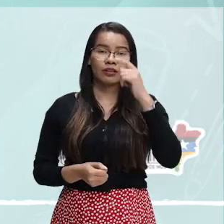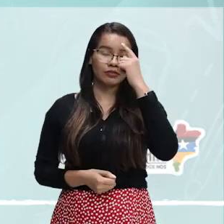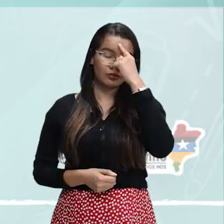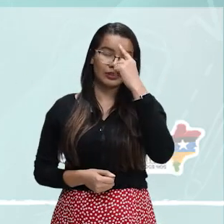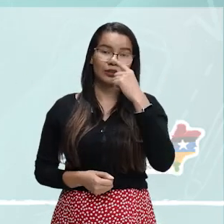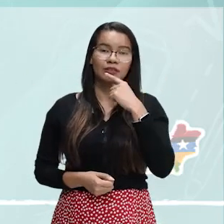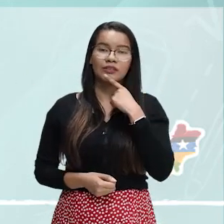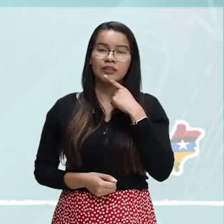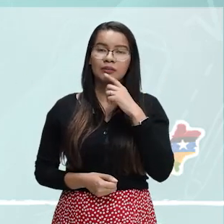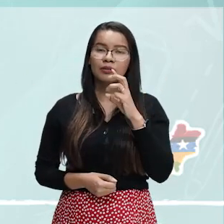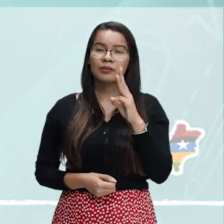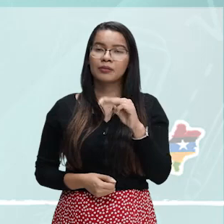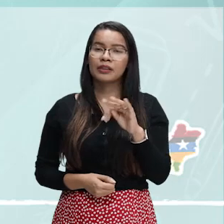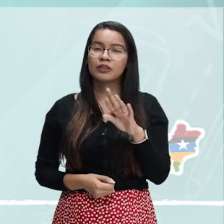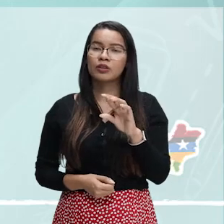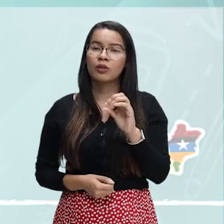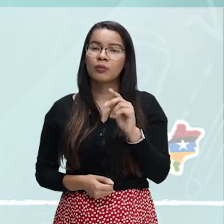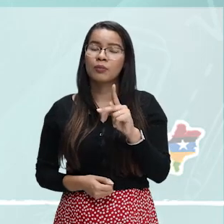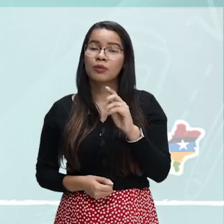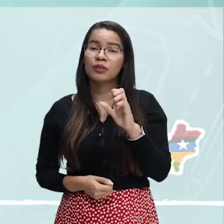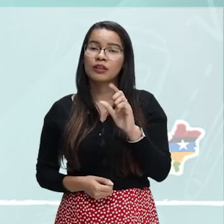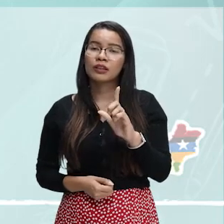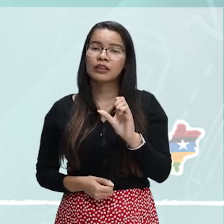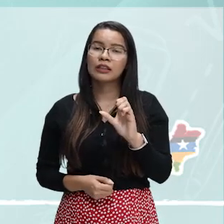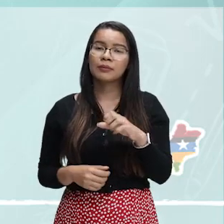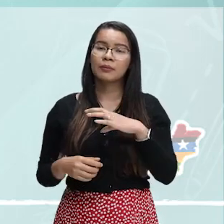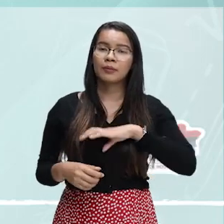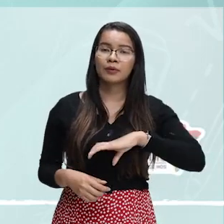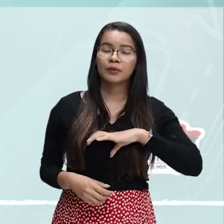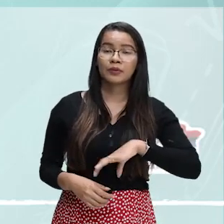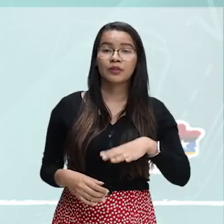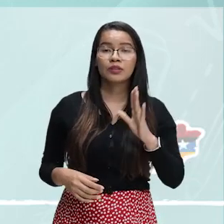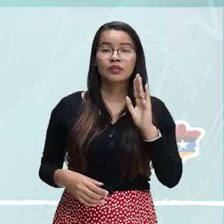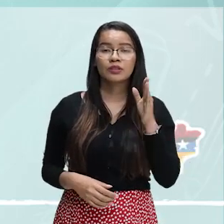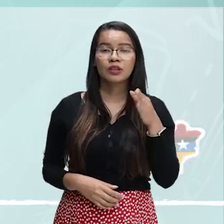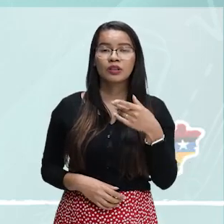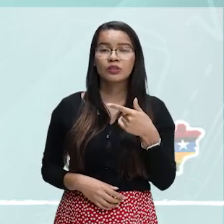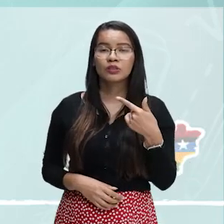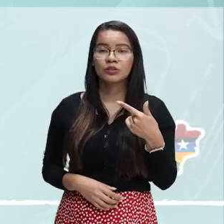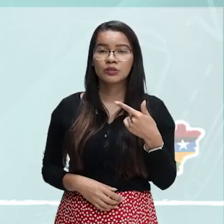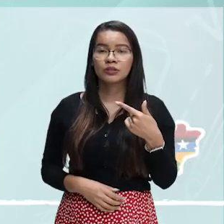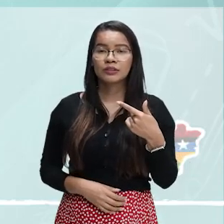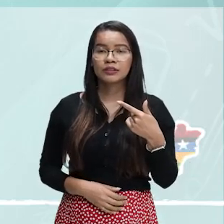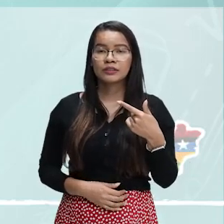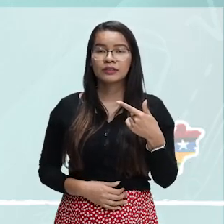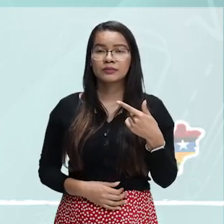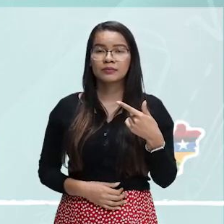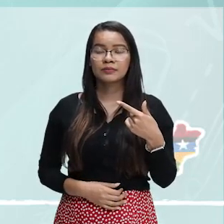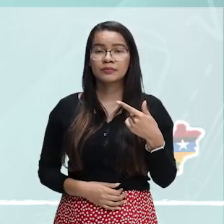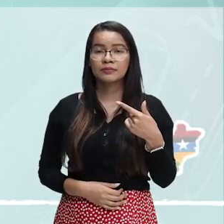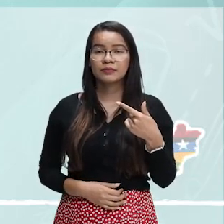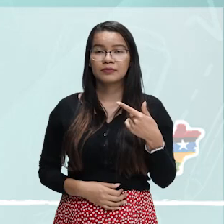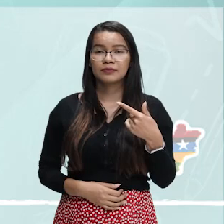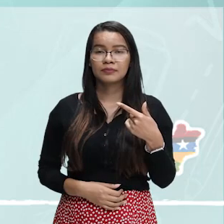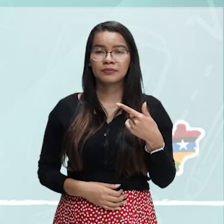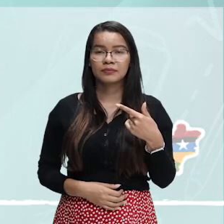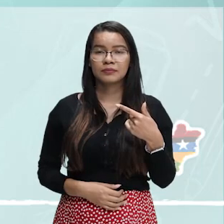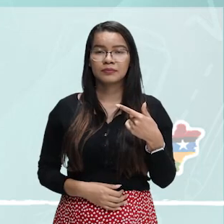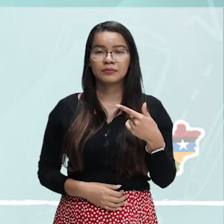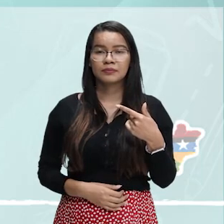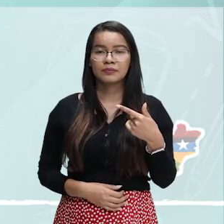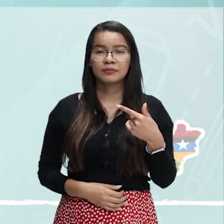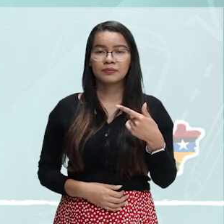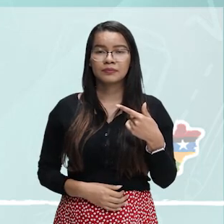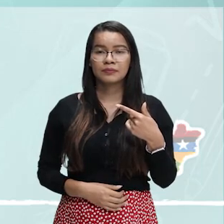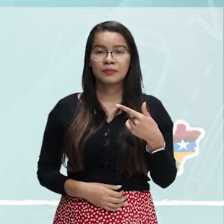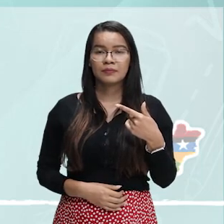da metrópole Portugal. E 2, as transformações sociais e políticas. Em função disso, o Brasil é